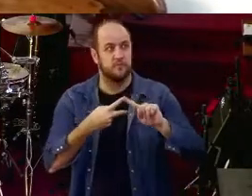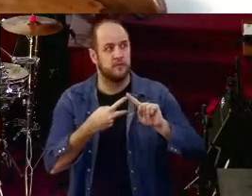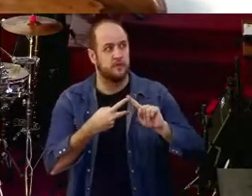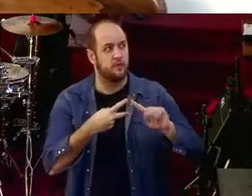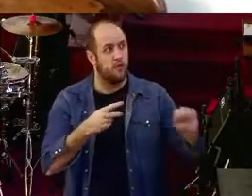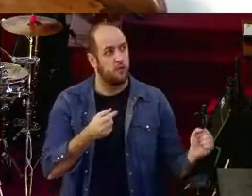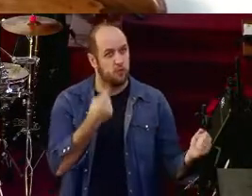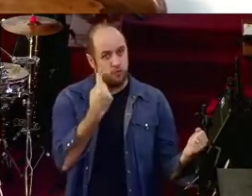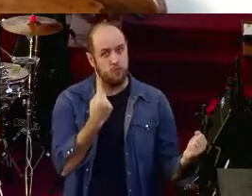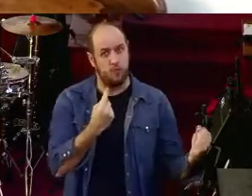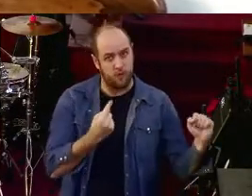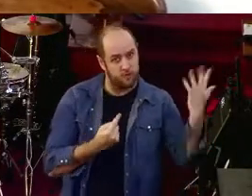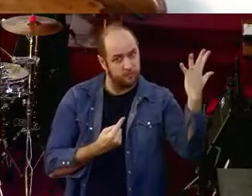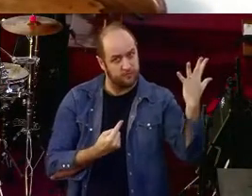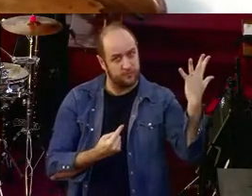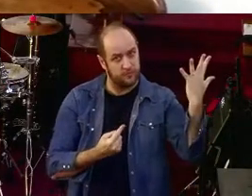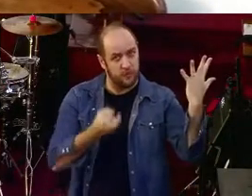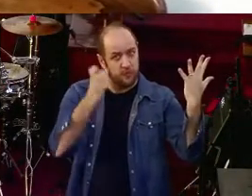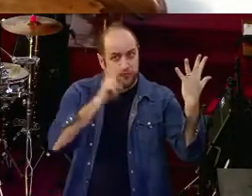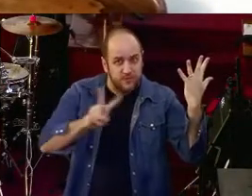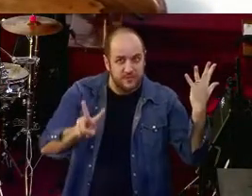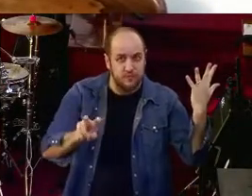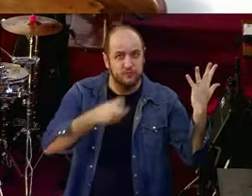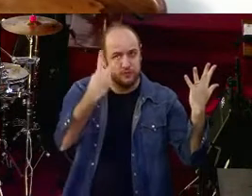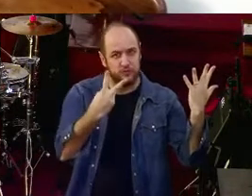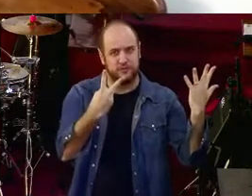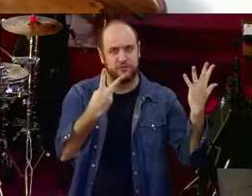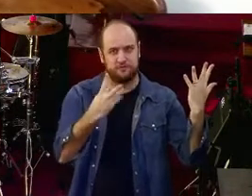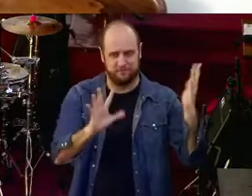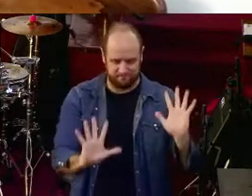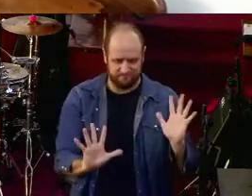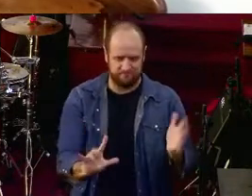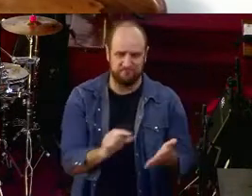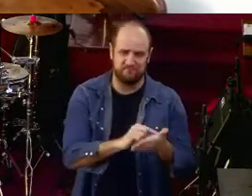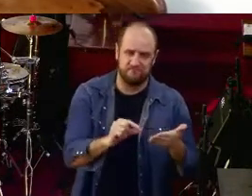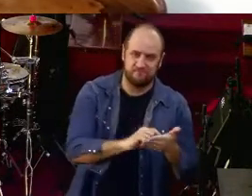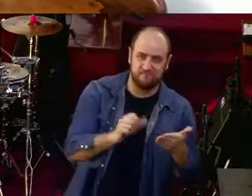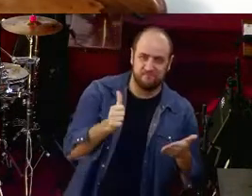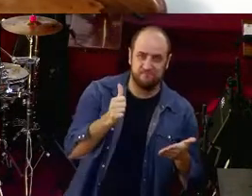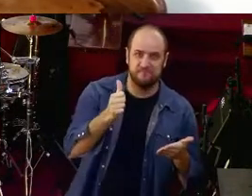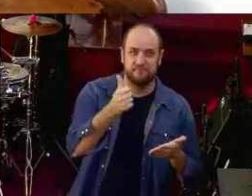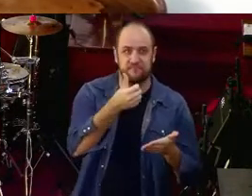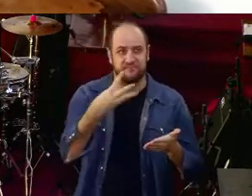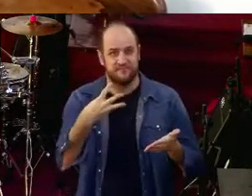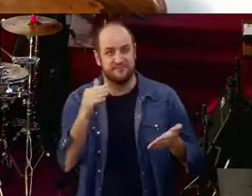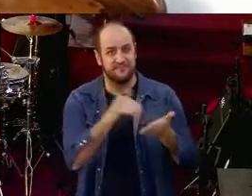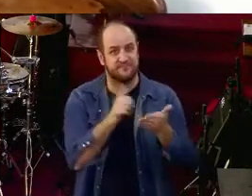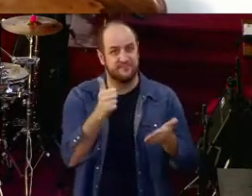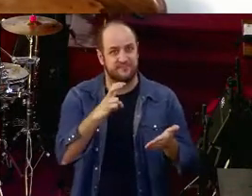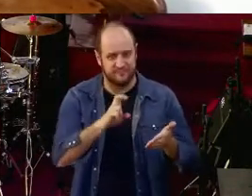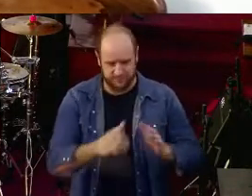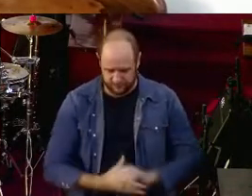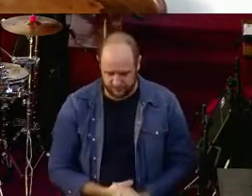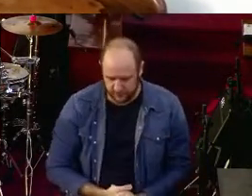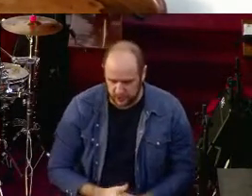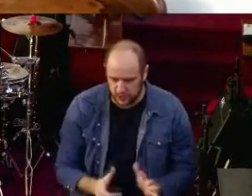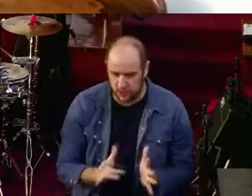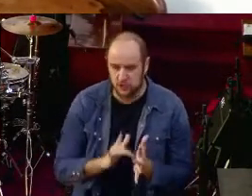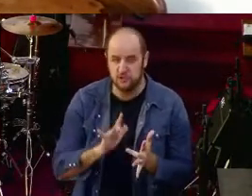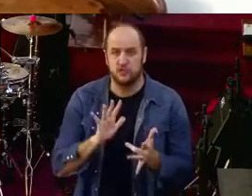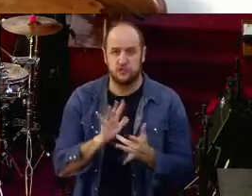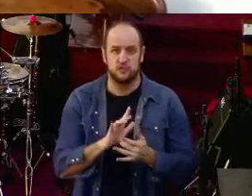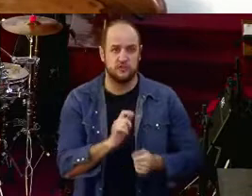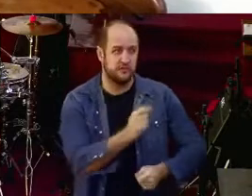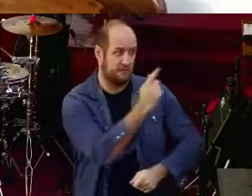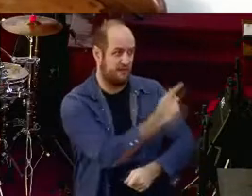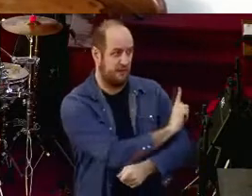visões. Olhando para o texto, dos versículos 13 até o versículo 15. Por este tempo dirigiu-se Jesus da Galiléia